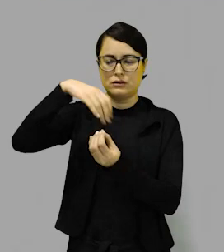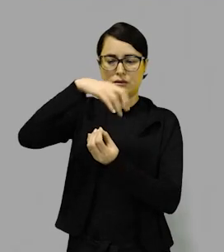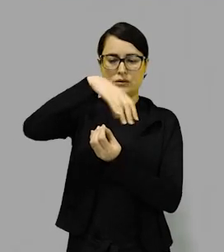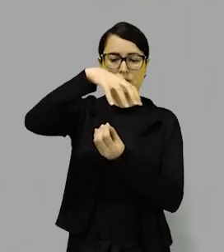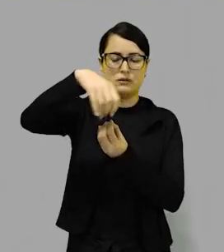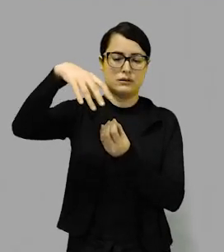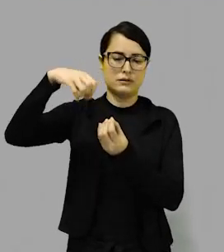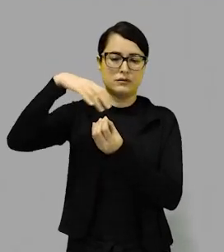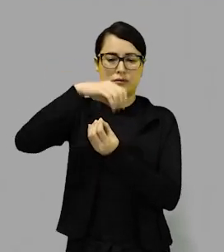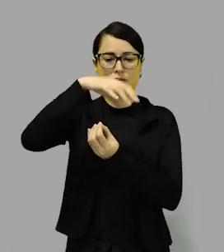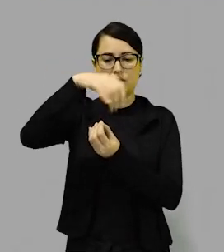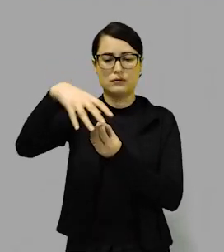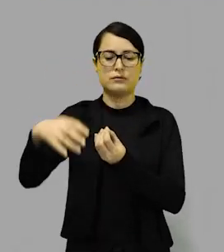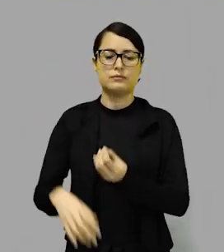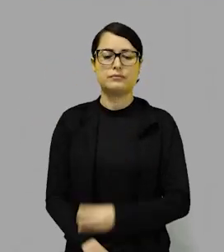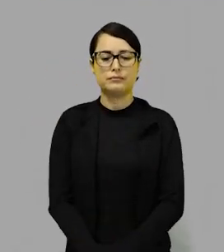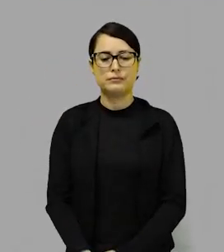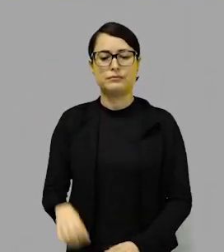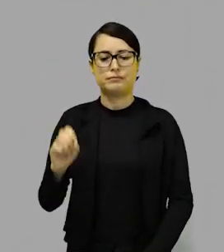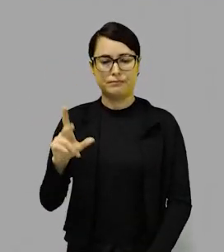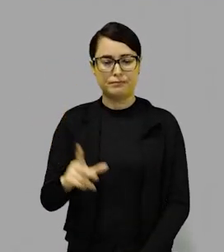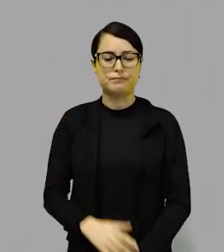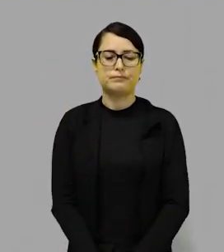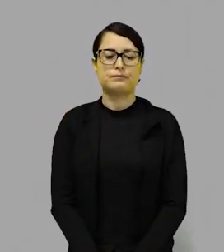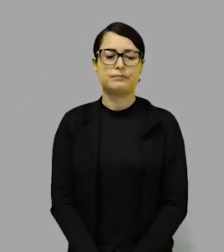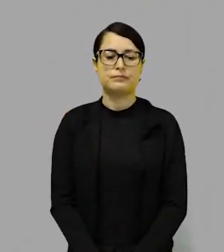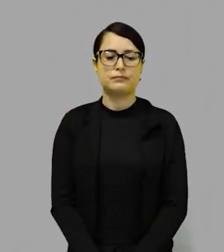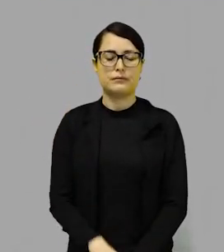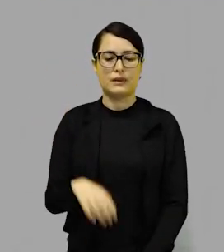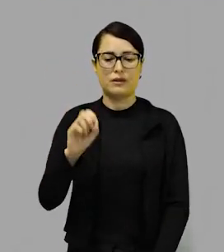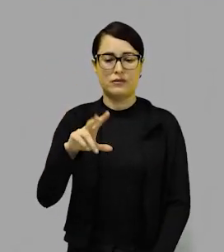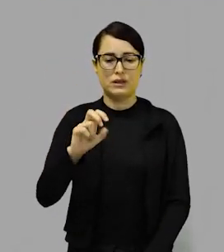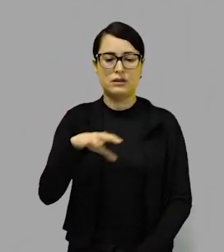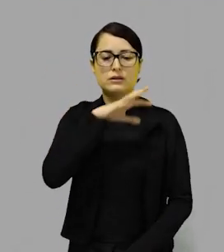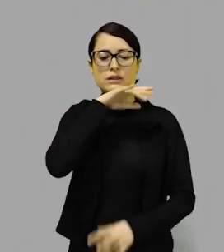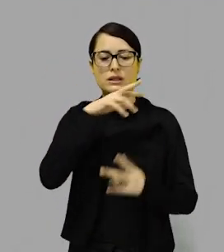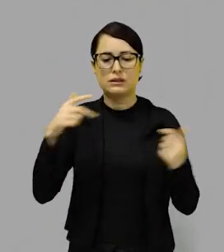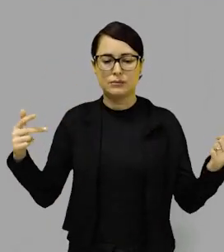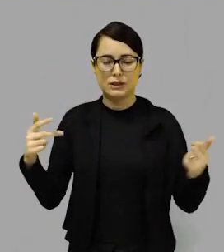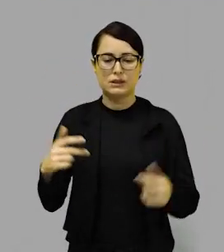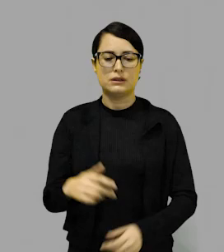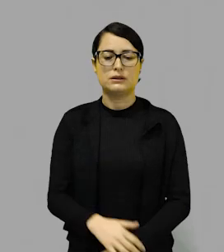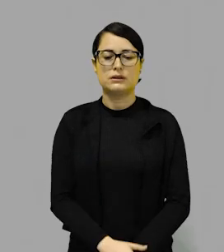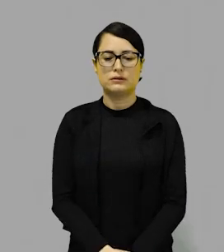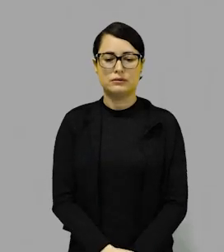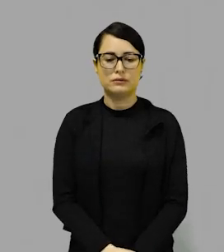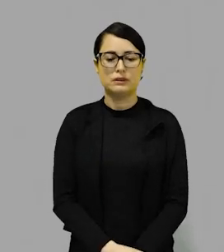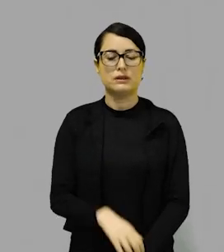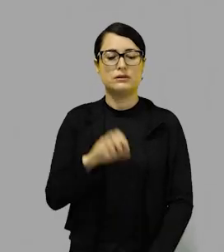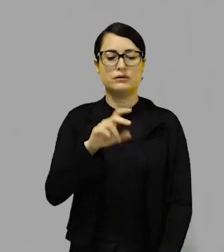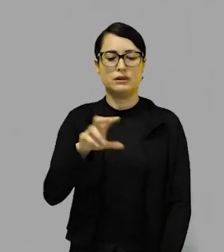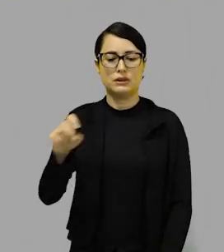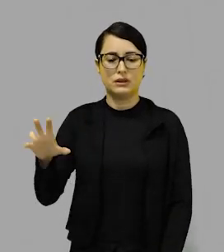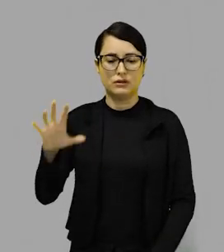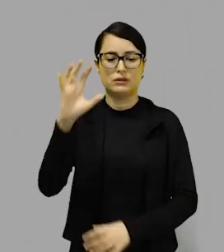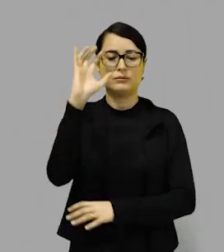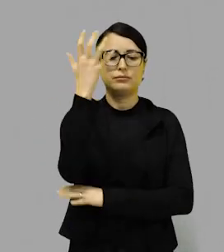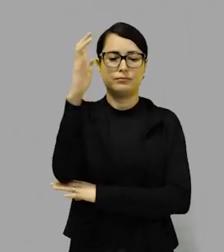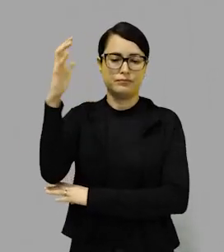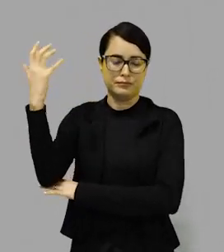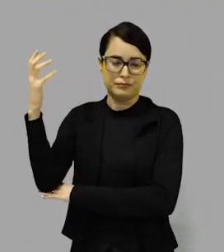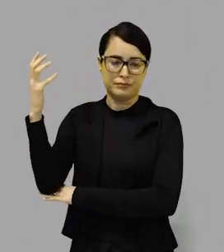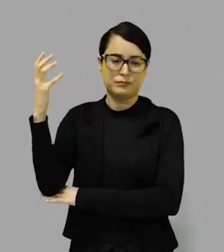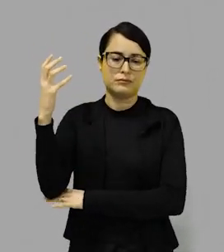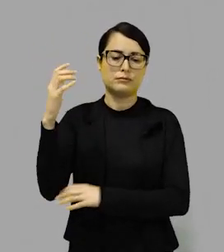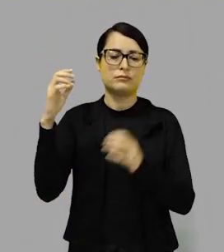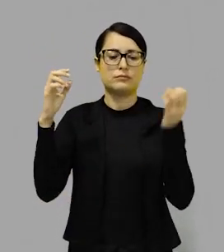parasitam fungos, ok? Vírus que parasitam animais e vírus que parasitam plantas. E